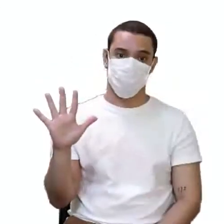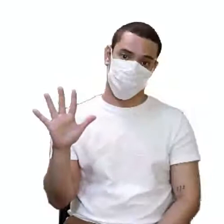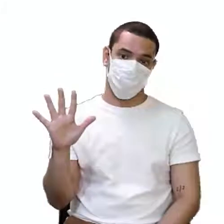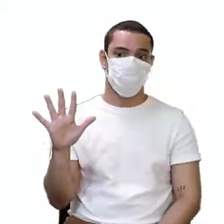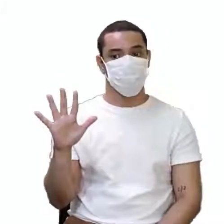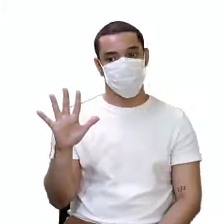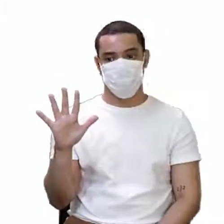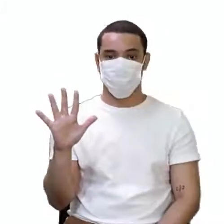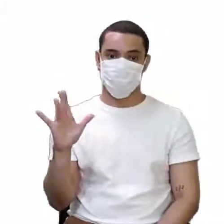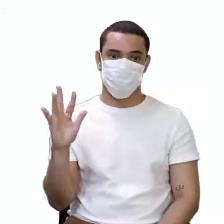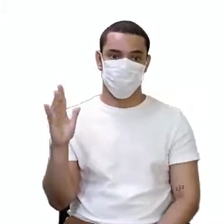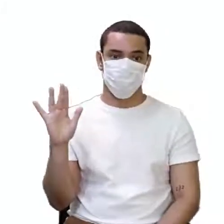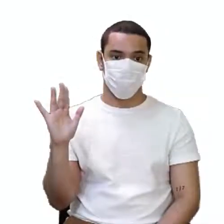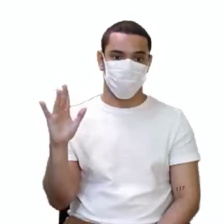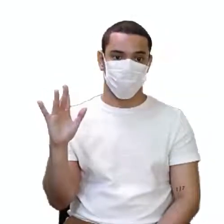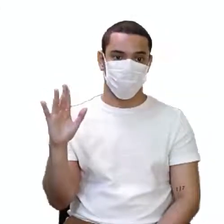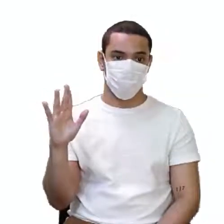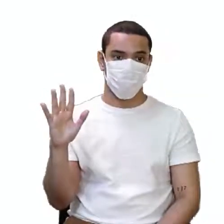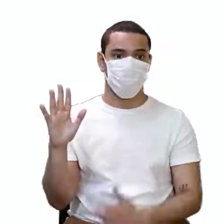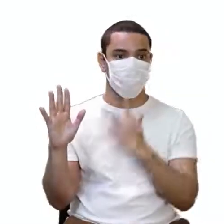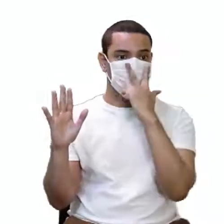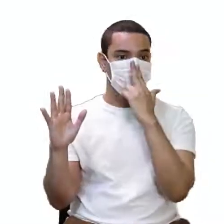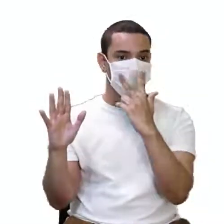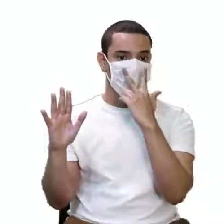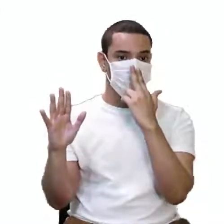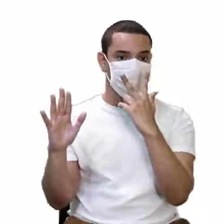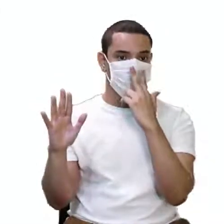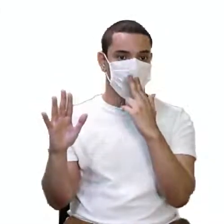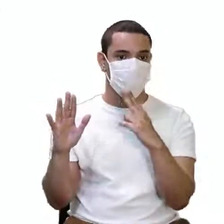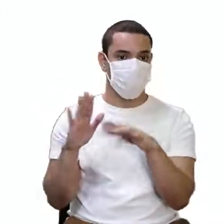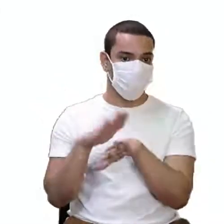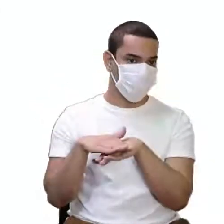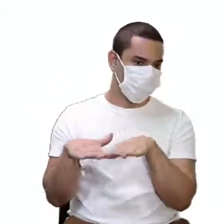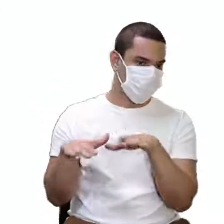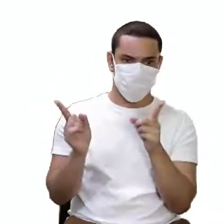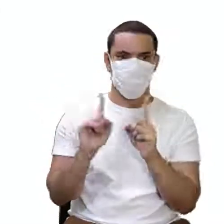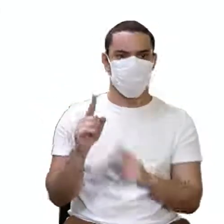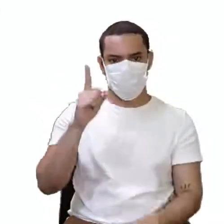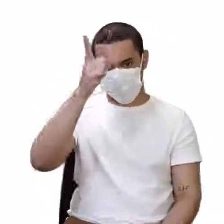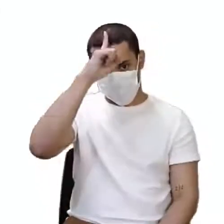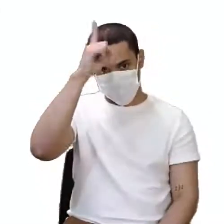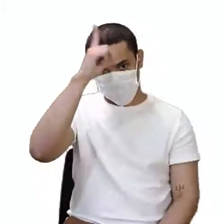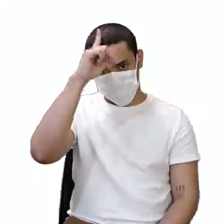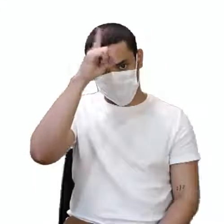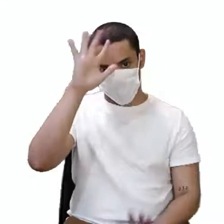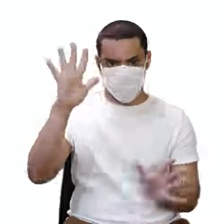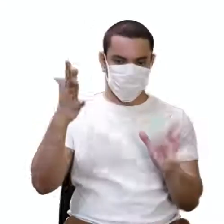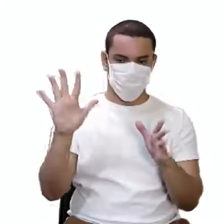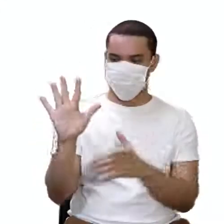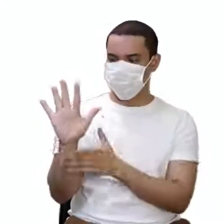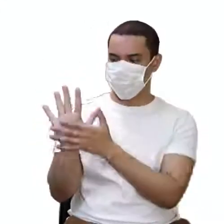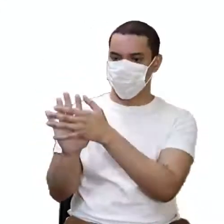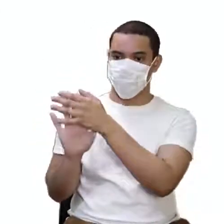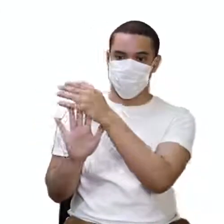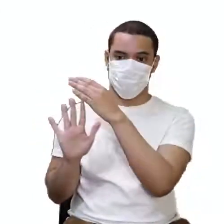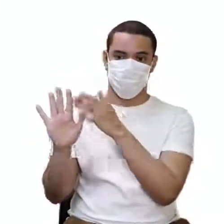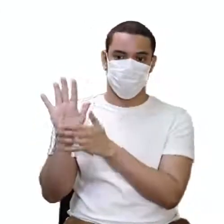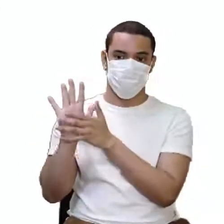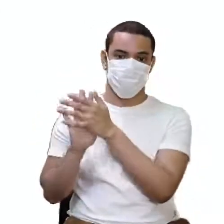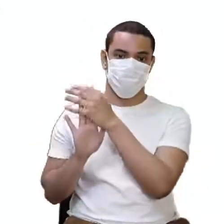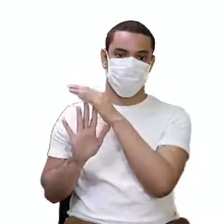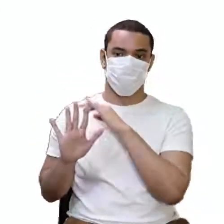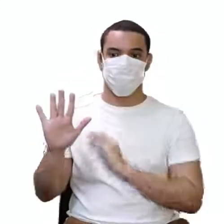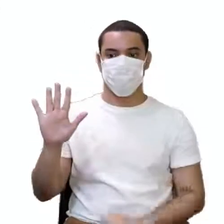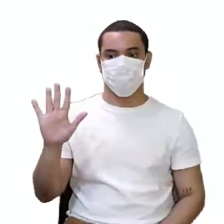né? Eu ia até chutar que é uma mão de criança, mas não é não, acho que é de uma adulta, de uma pessoa adulta mesmo. Mas você tem uma